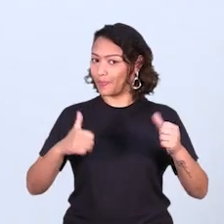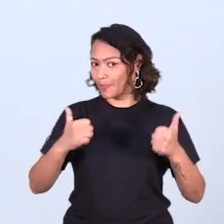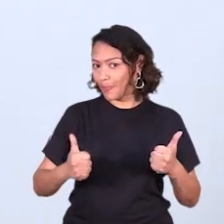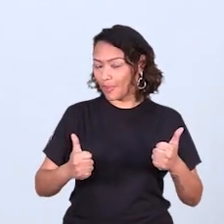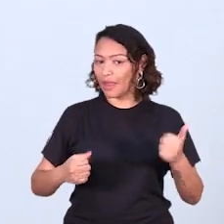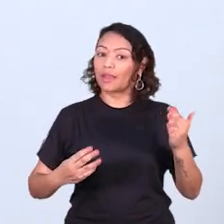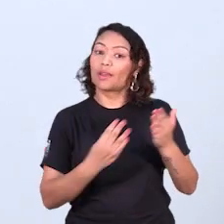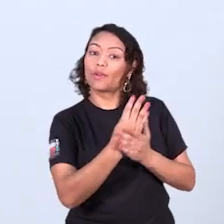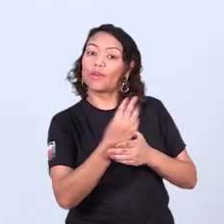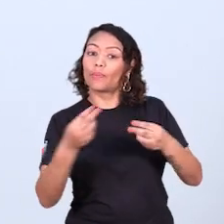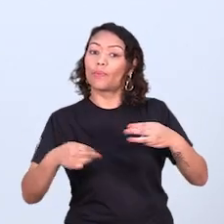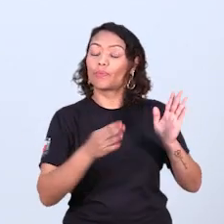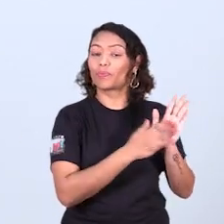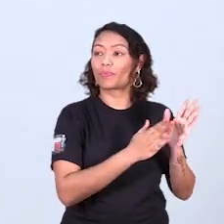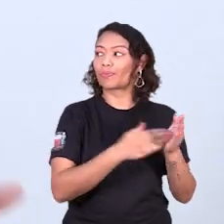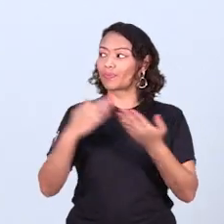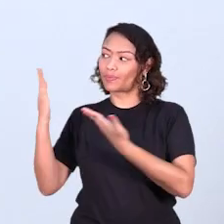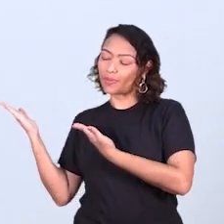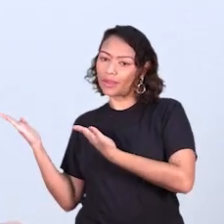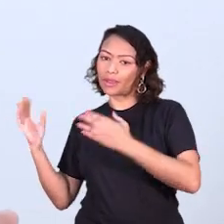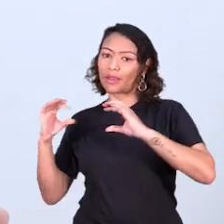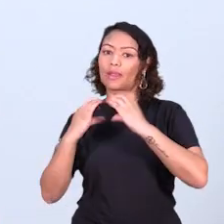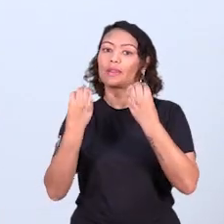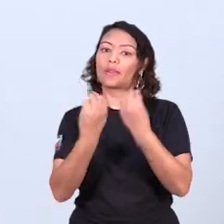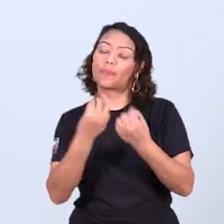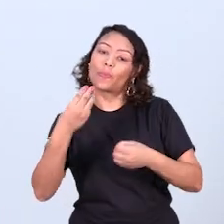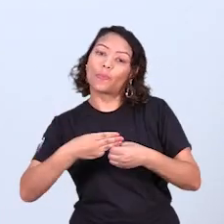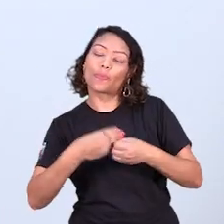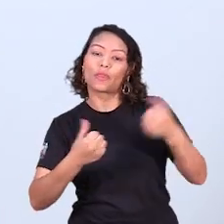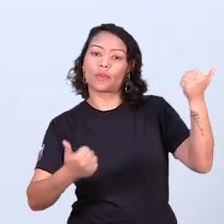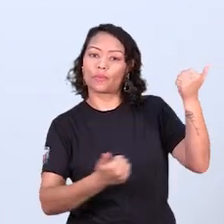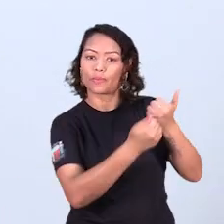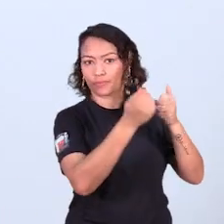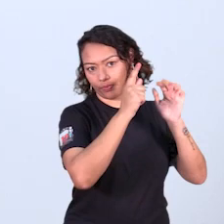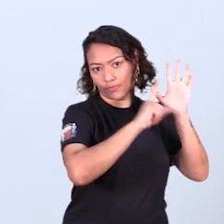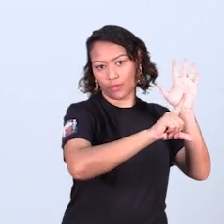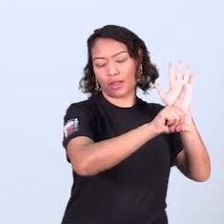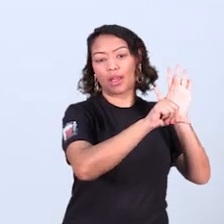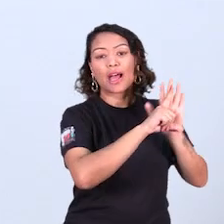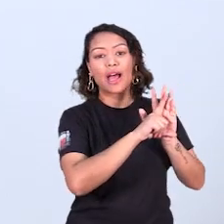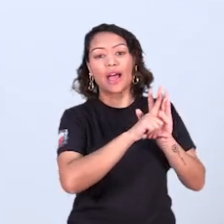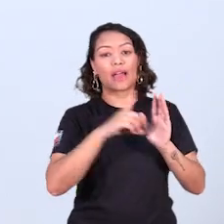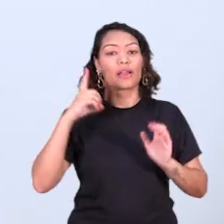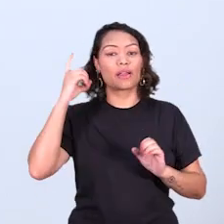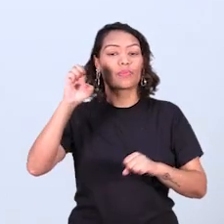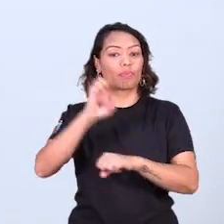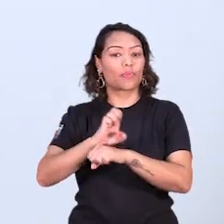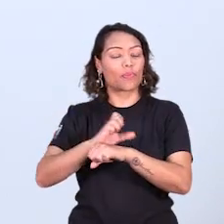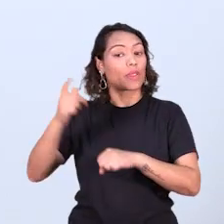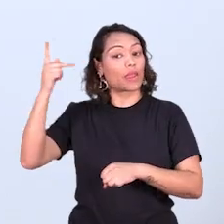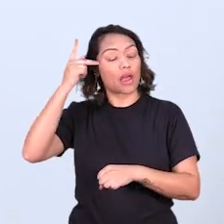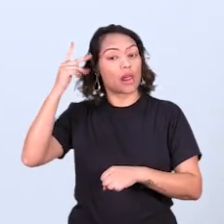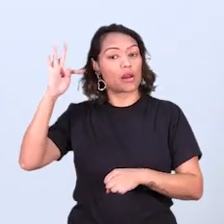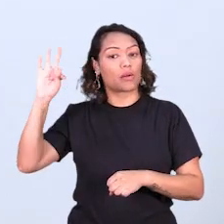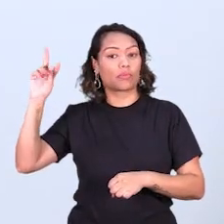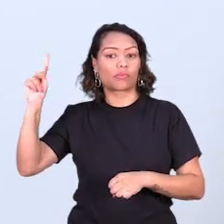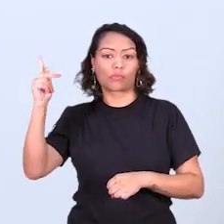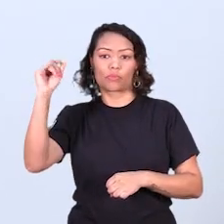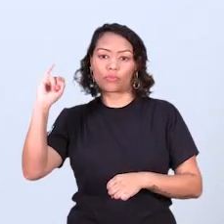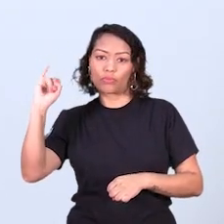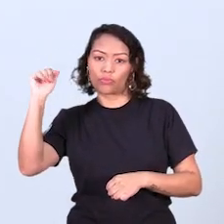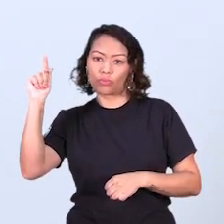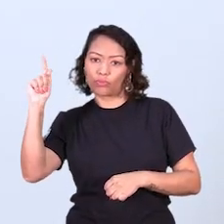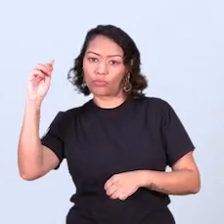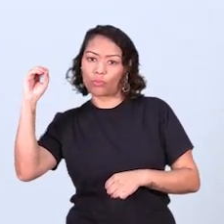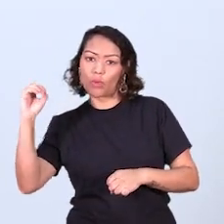Fala pessoal, tudo bem? Acabamos de aprovar uma moção de minha autoria aqui na Câmara Municipal em apoio ao projeto de lei do deputado estadual Tiago Euritio, do PL do